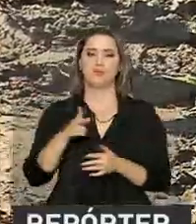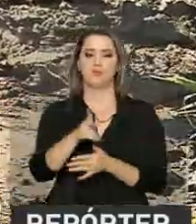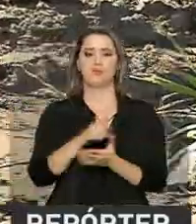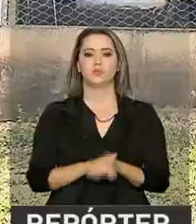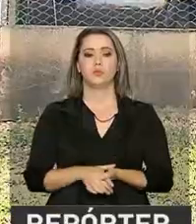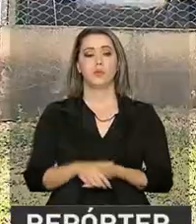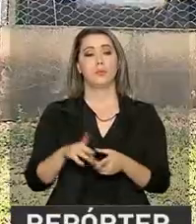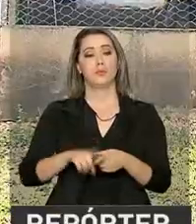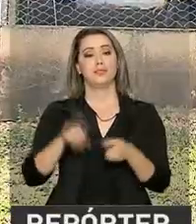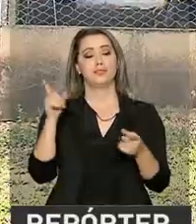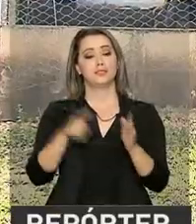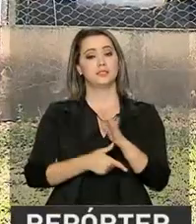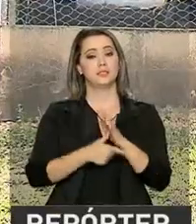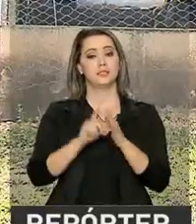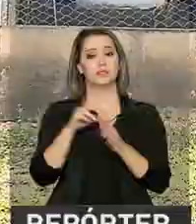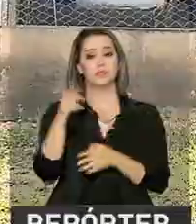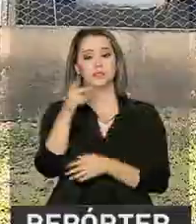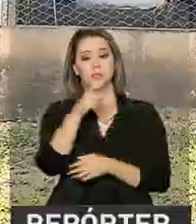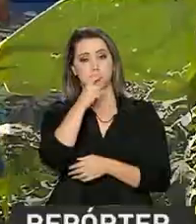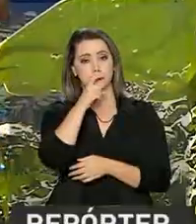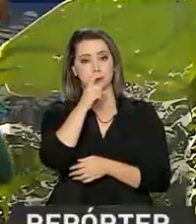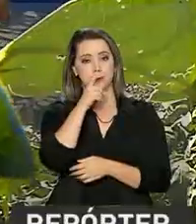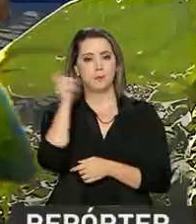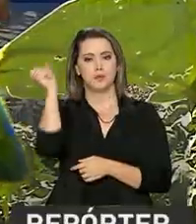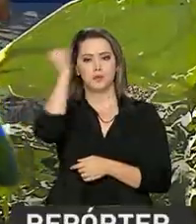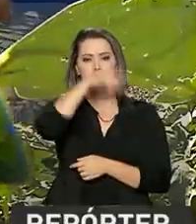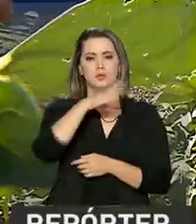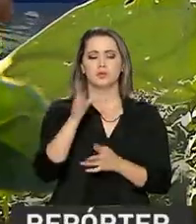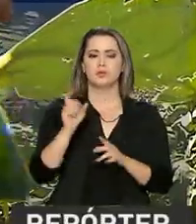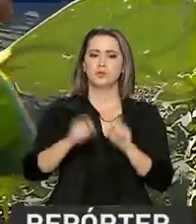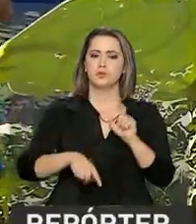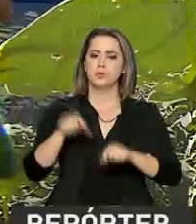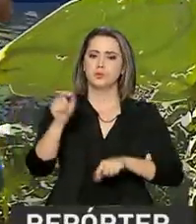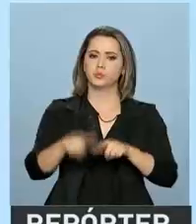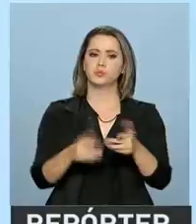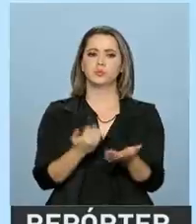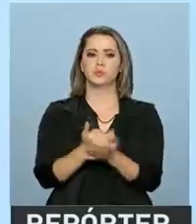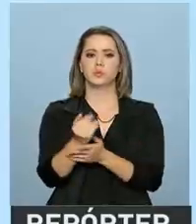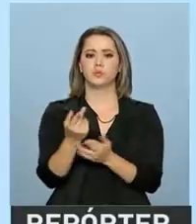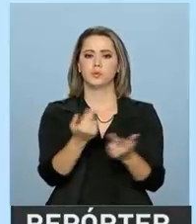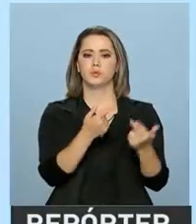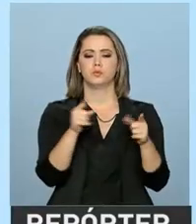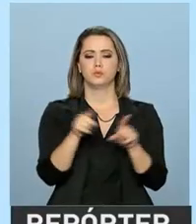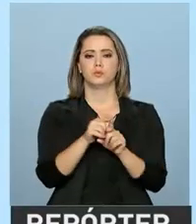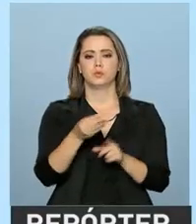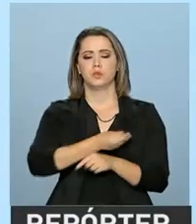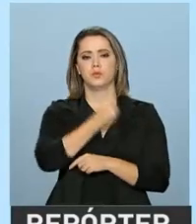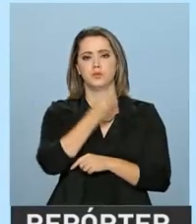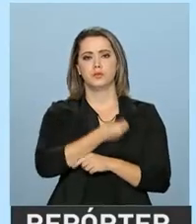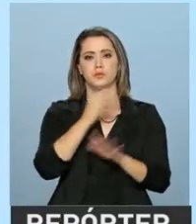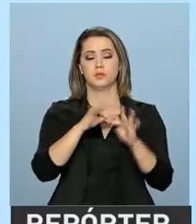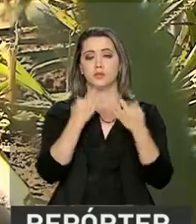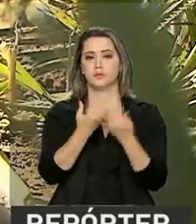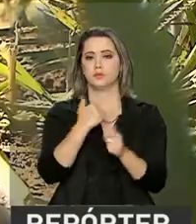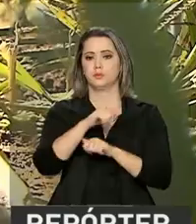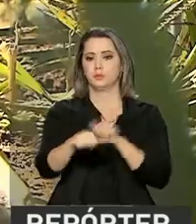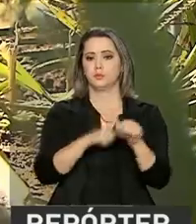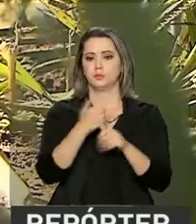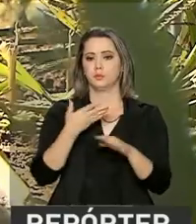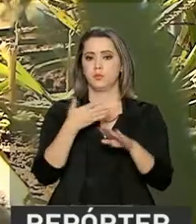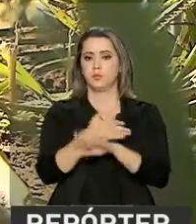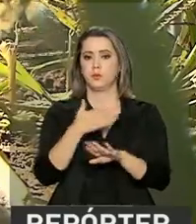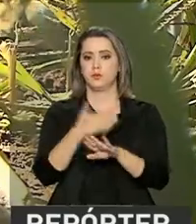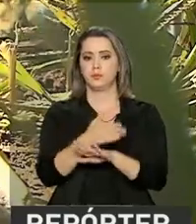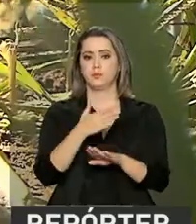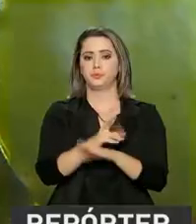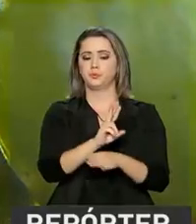foi assim no passado o pai passou por dificuldades com a produção convencional a vida da família começou a mudar quando teve acesso